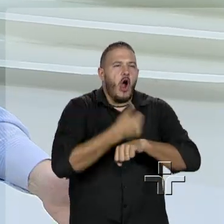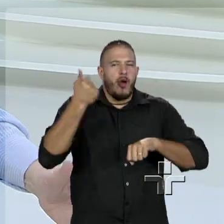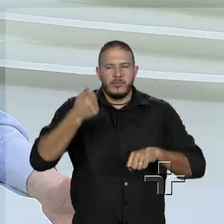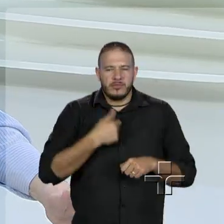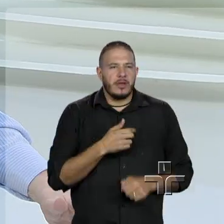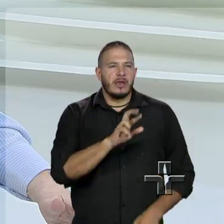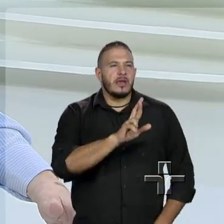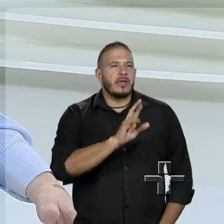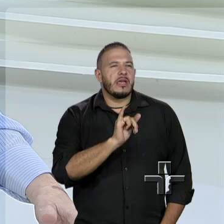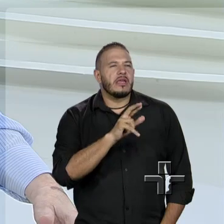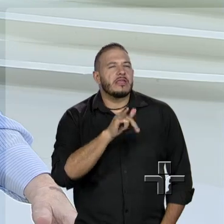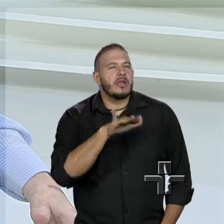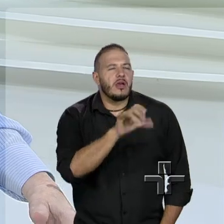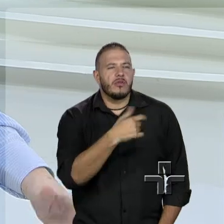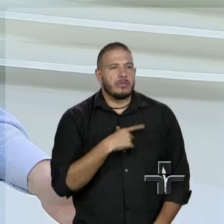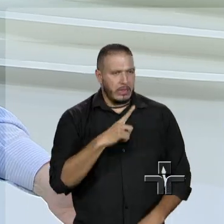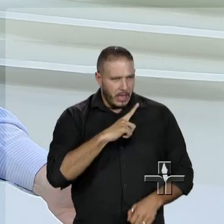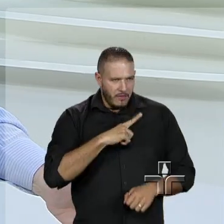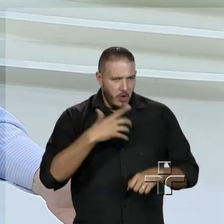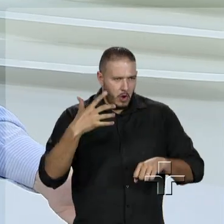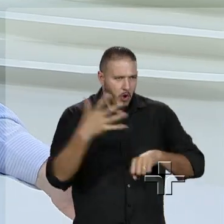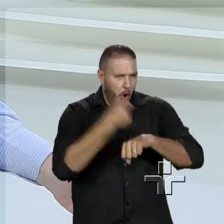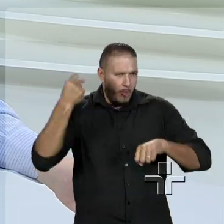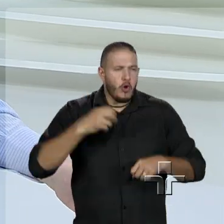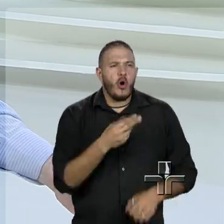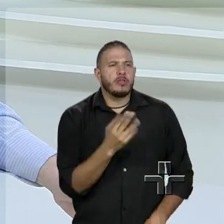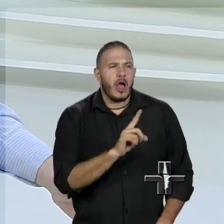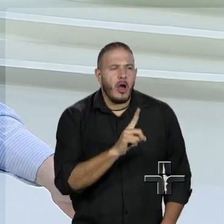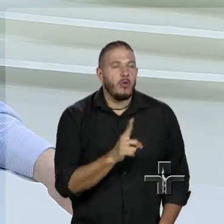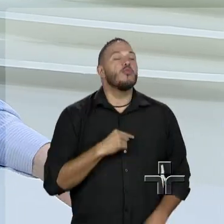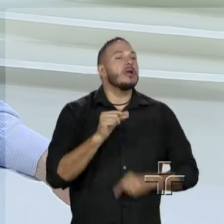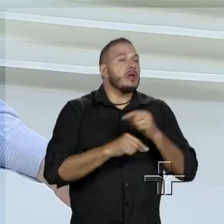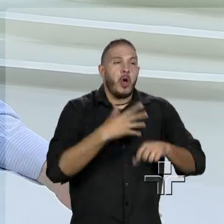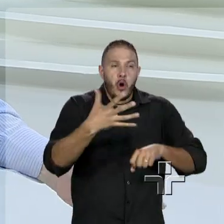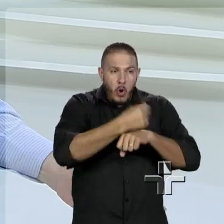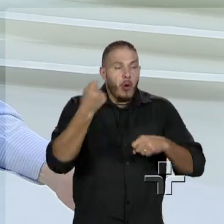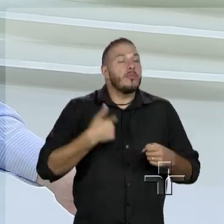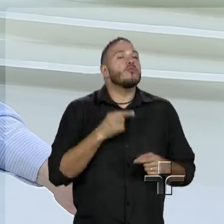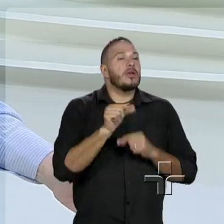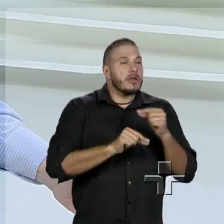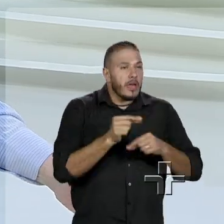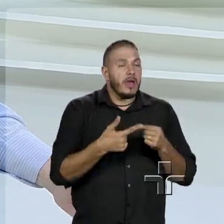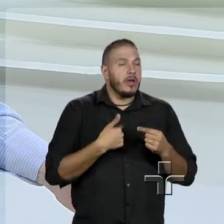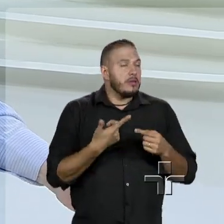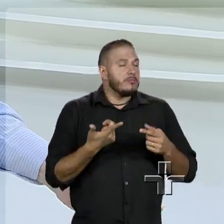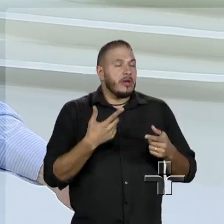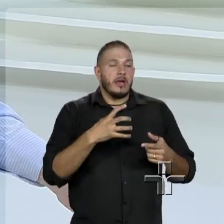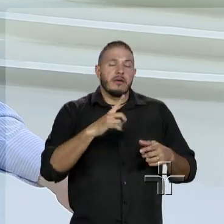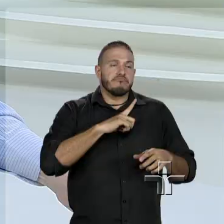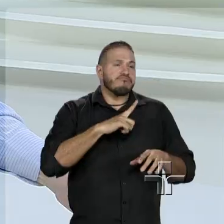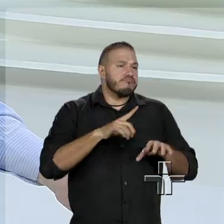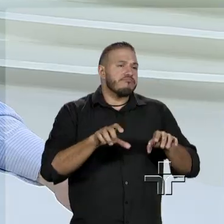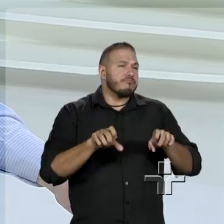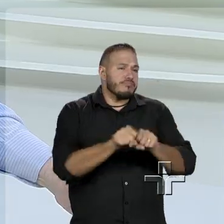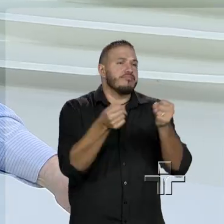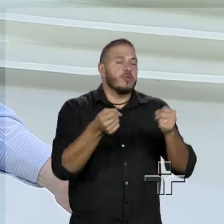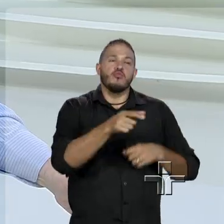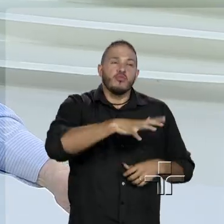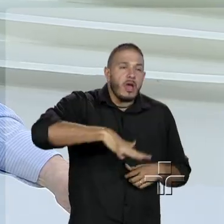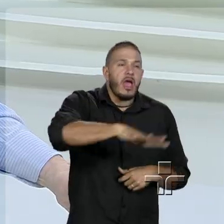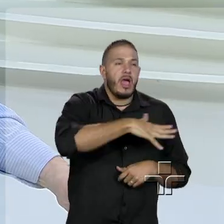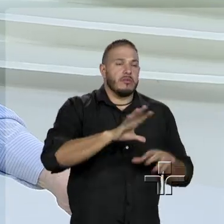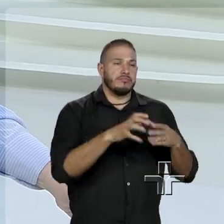claro que houve um golpe. O que é o golpe, por definição? É o rompimento das disposições